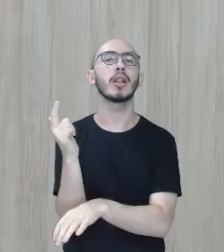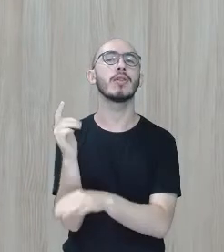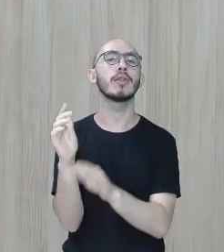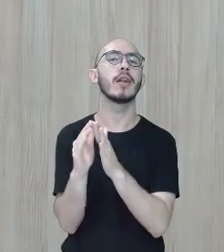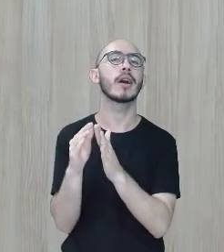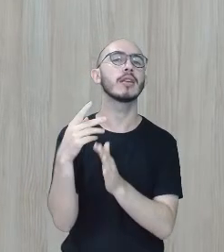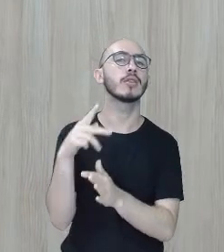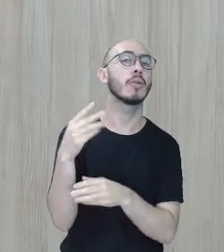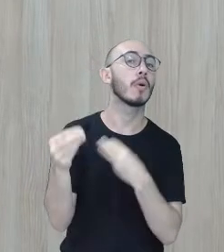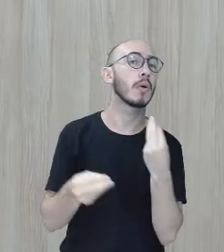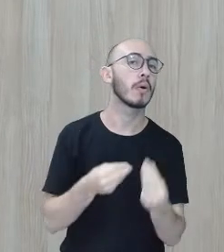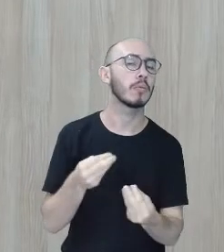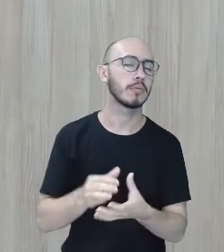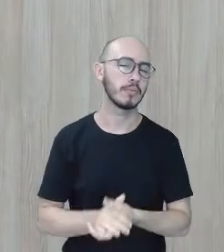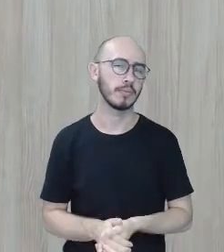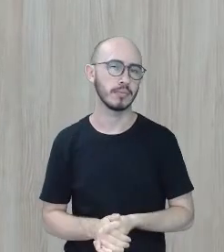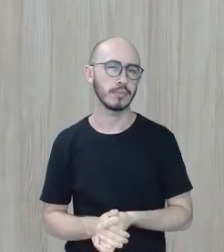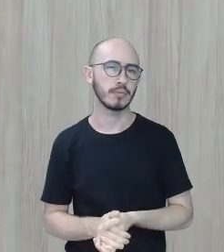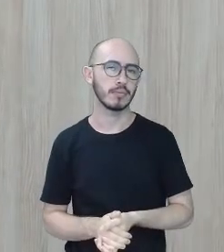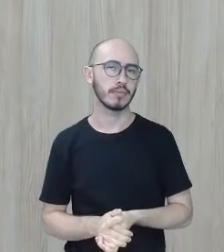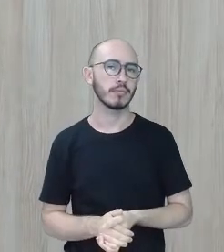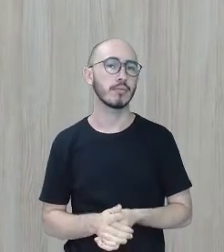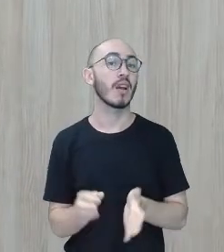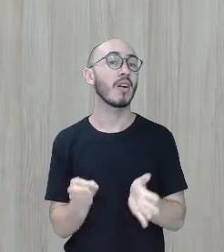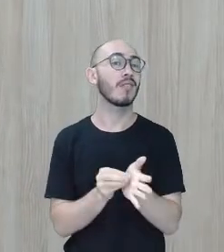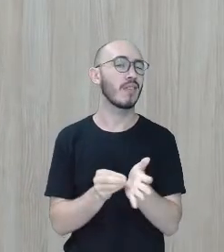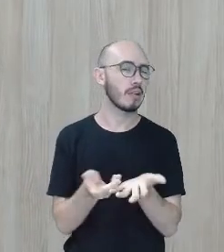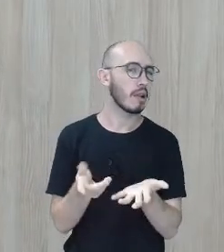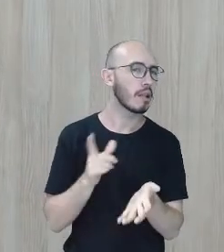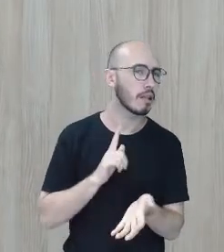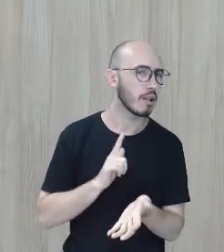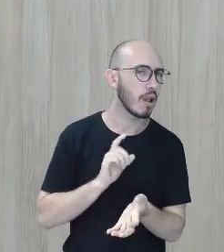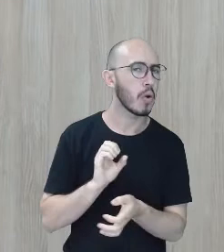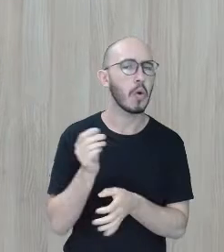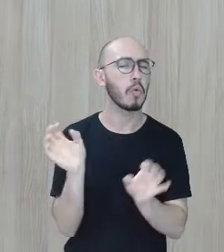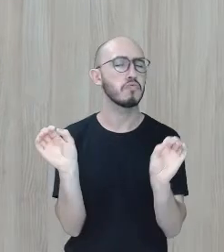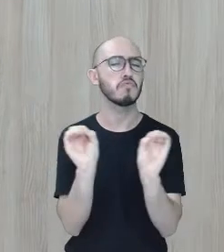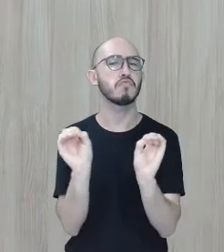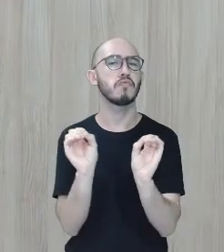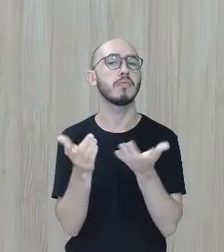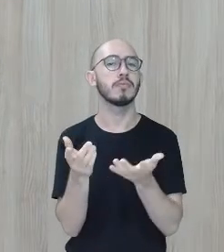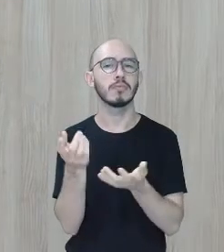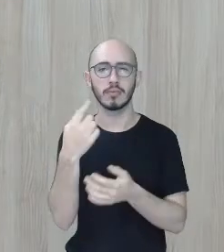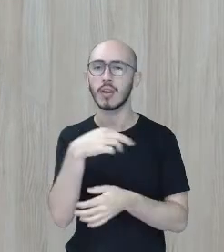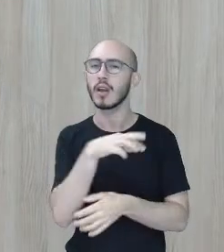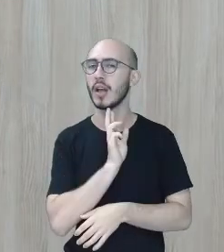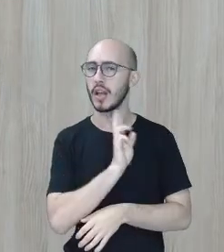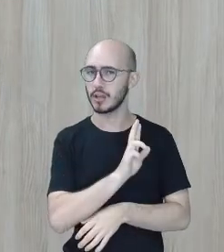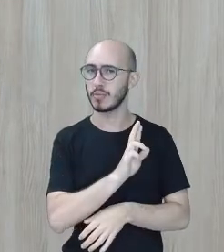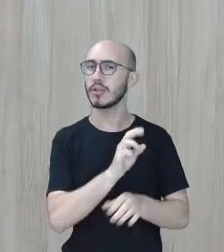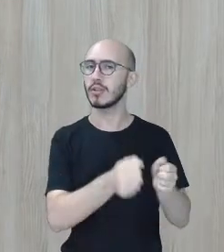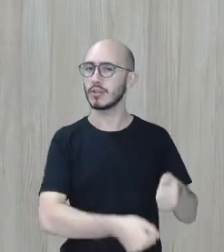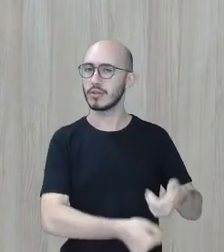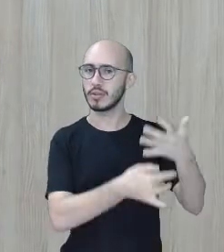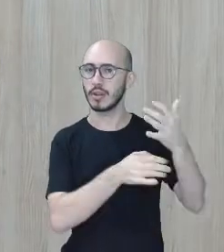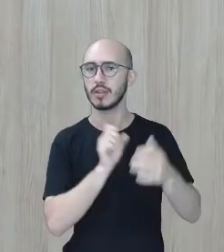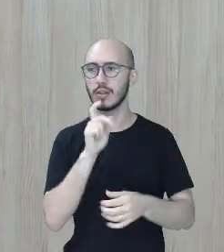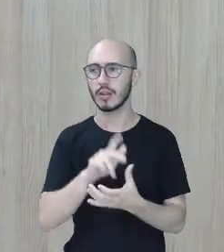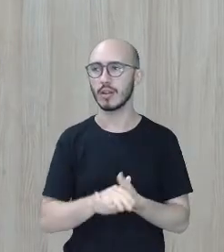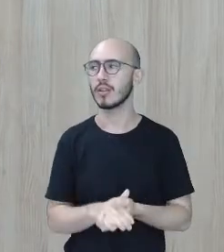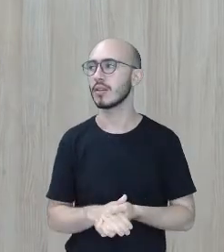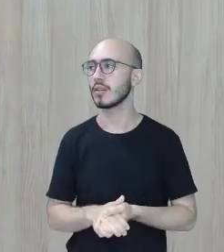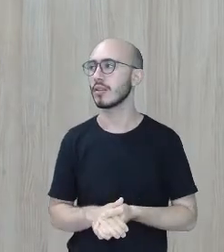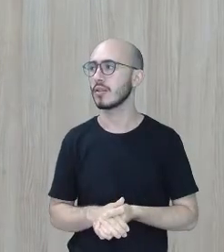de vocês. O que era que faria tanta falta? Ou não faria nenhuma falta? Então, coloquem aí no chat que daqui